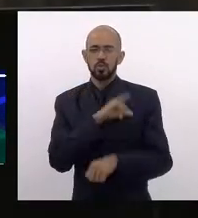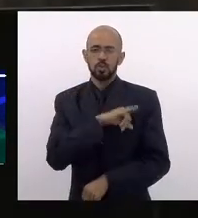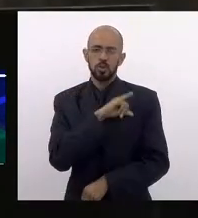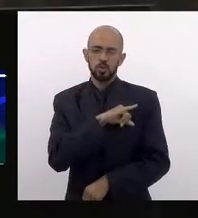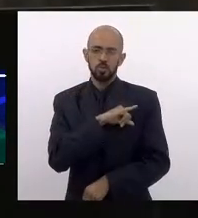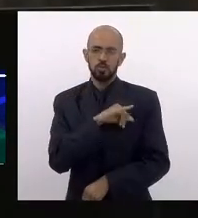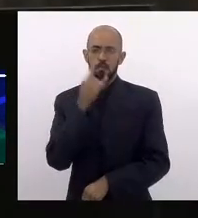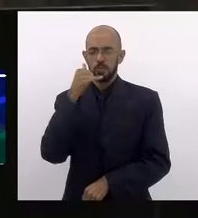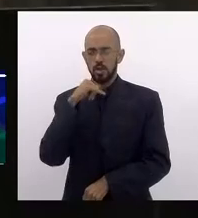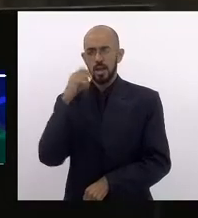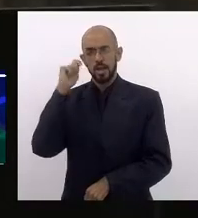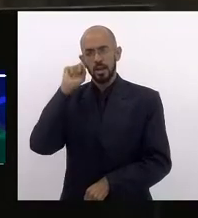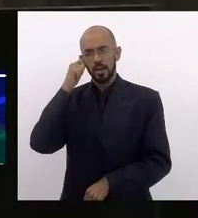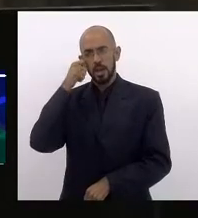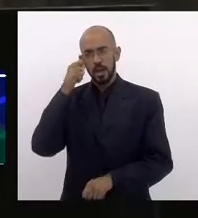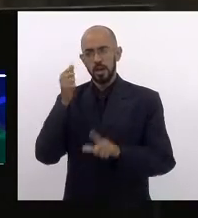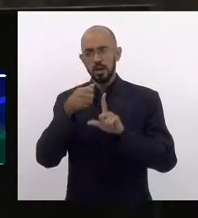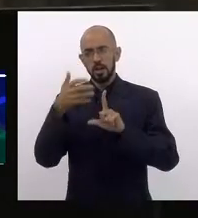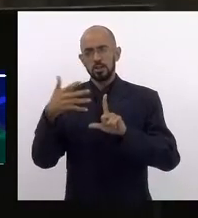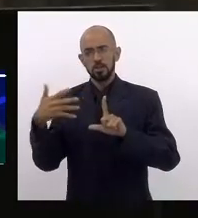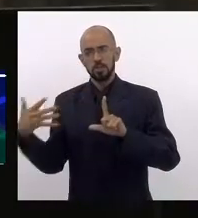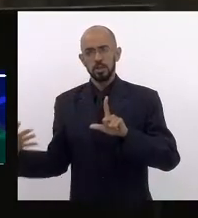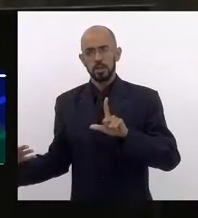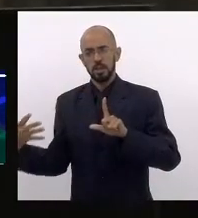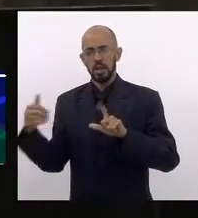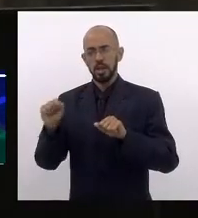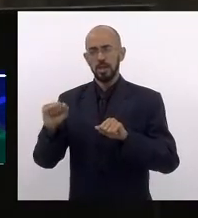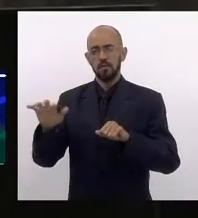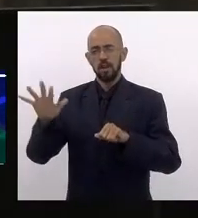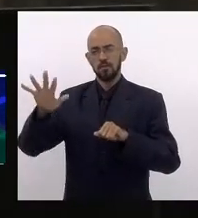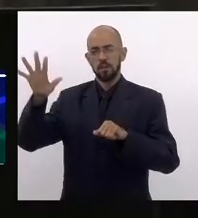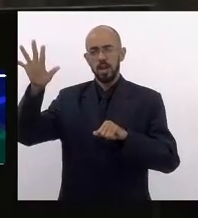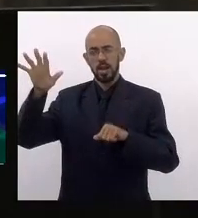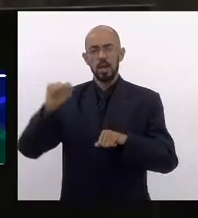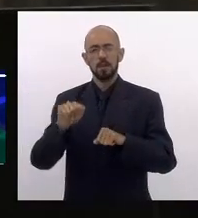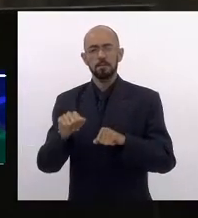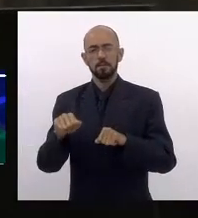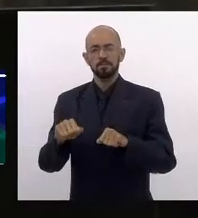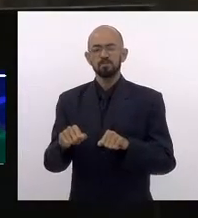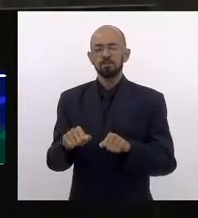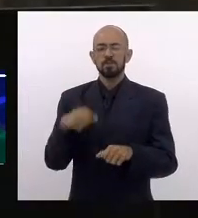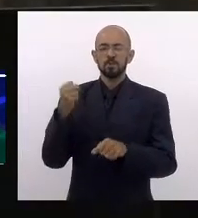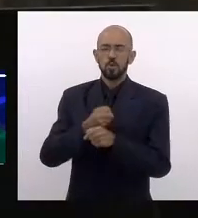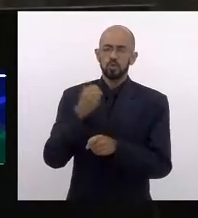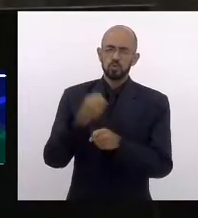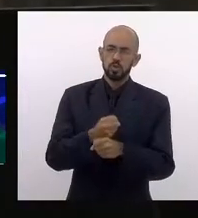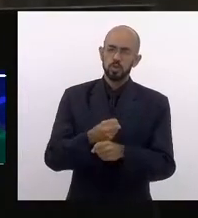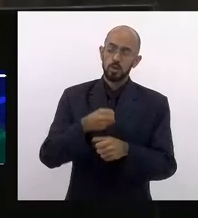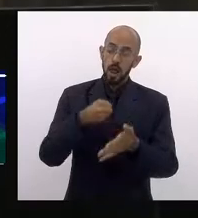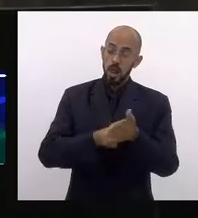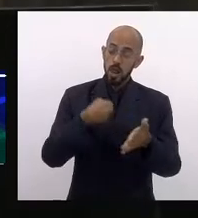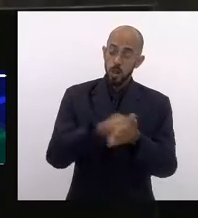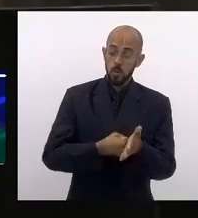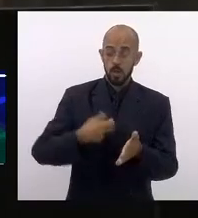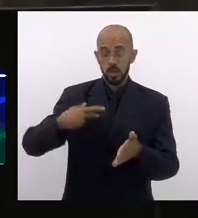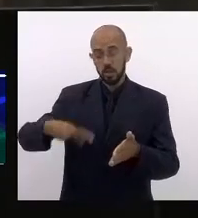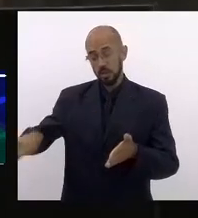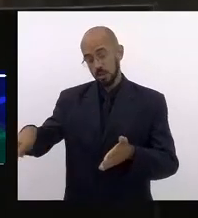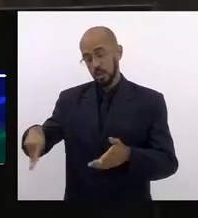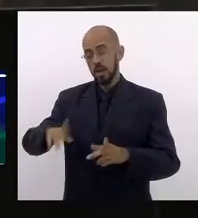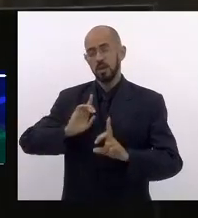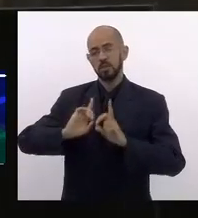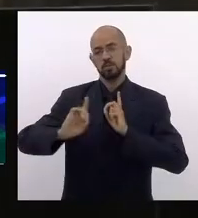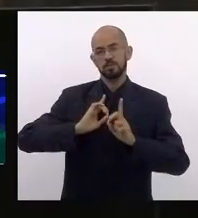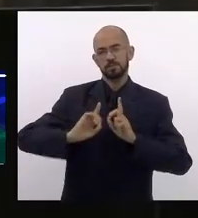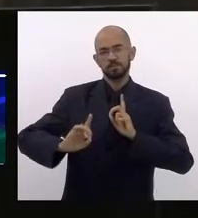preta, LGBT, vinda da favela, da periferia, construindo a sua luta a partir do